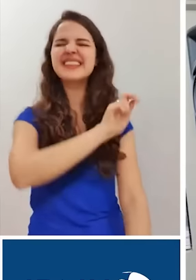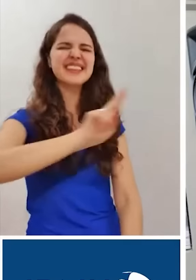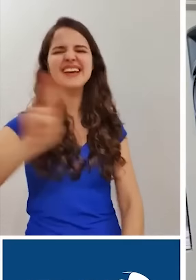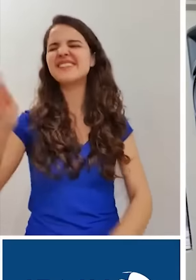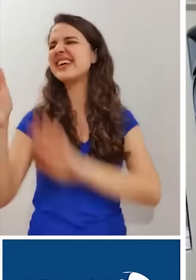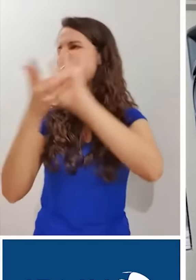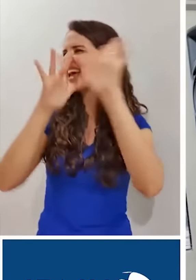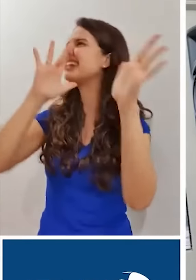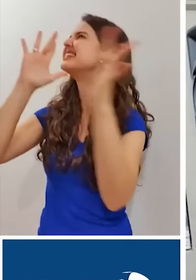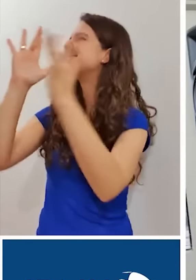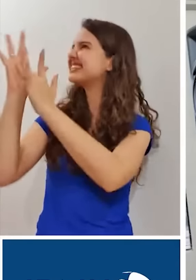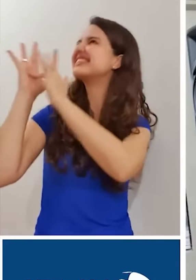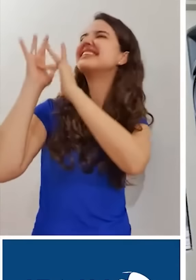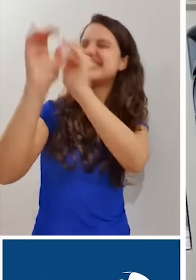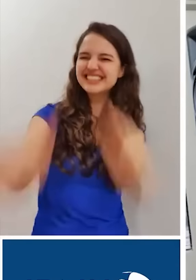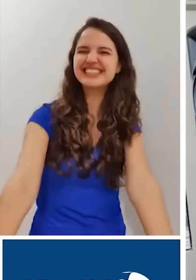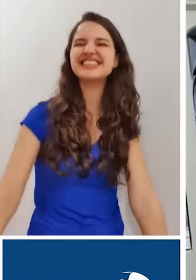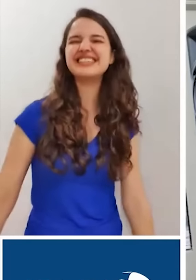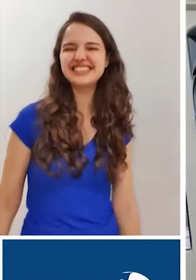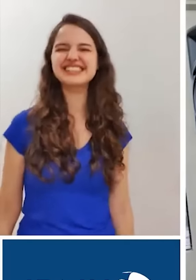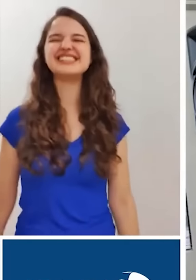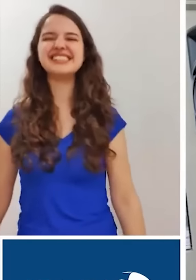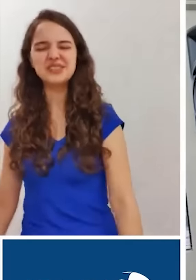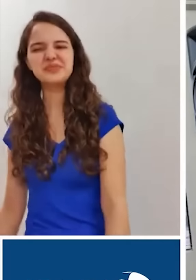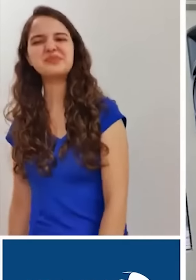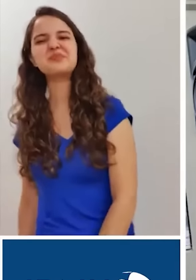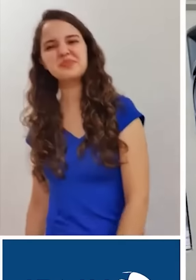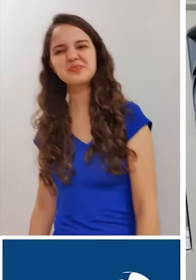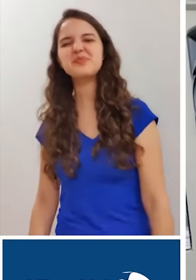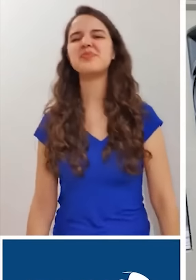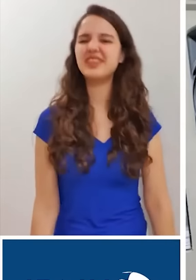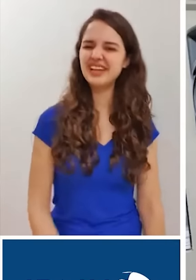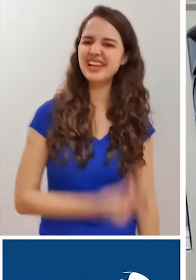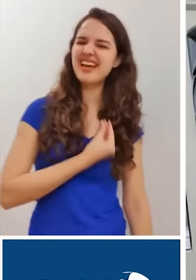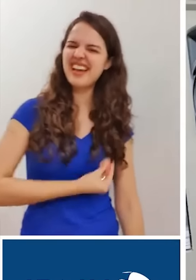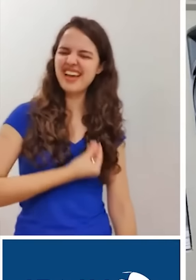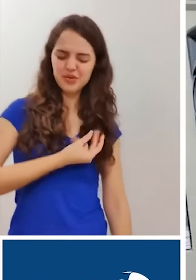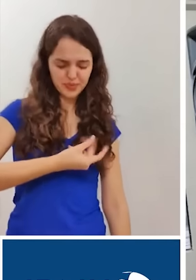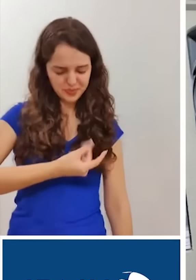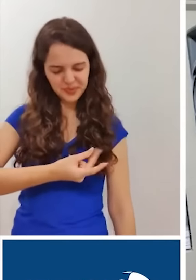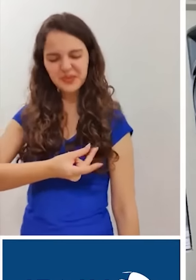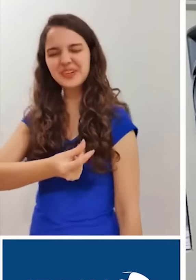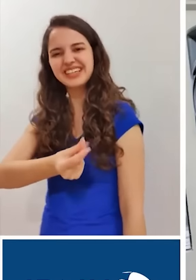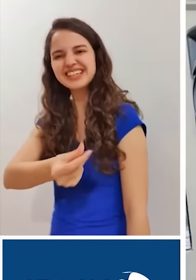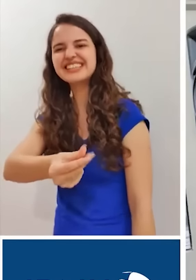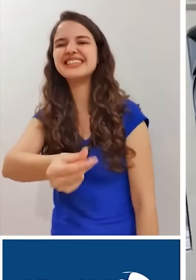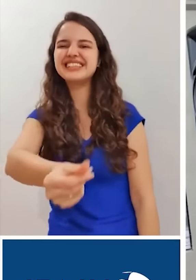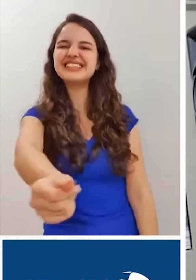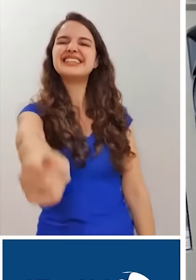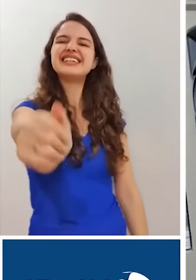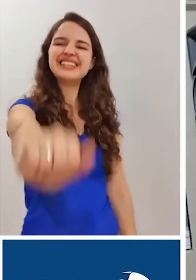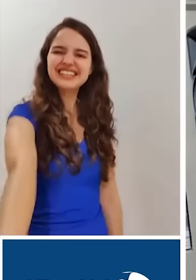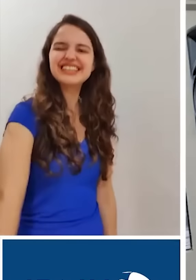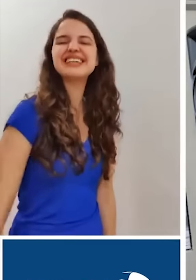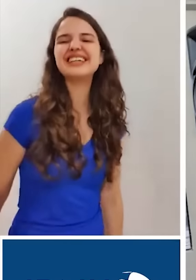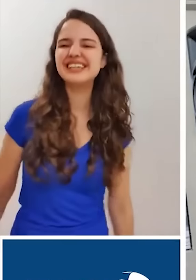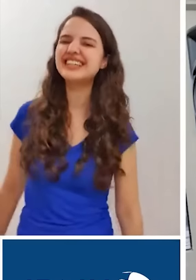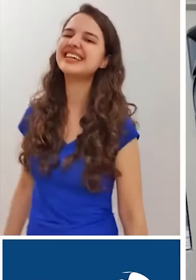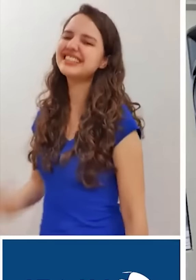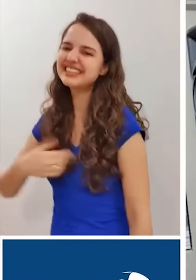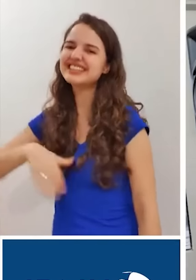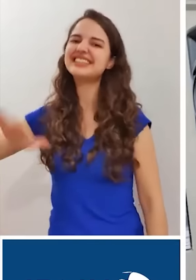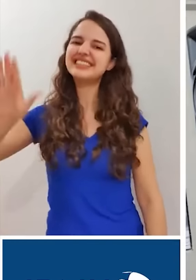Jesus Viverei Não Morrerei com minha voz